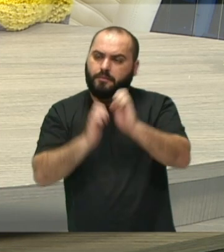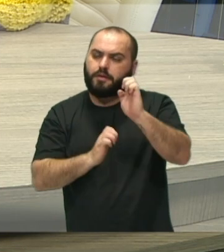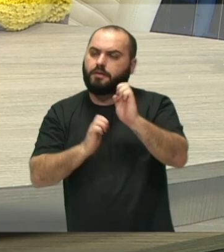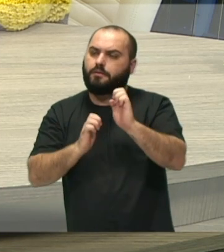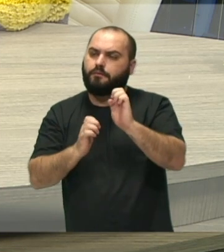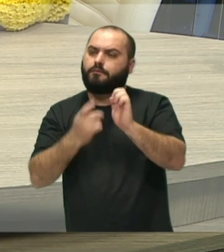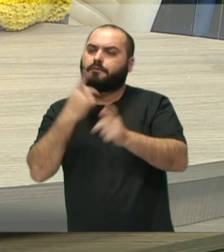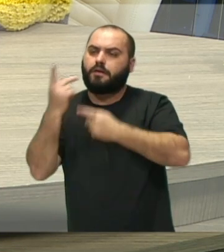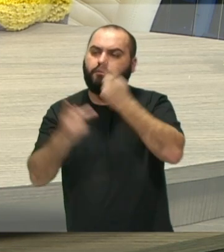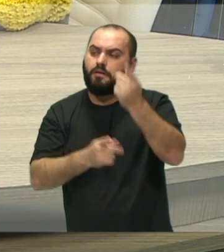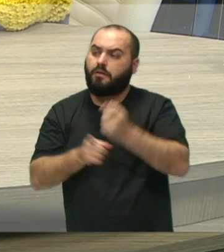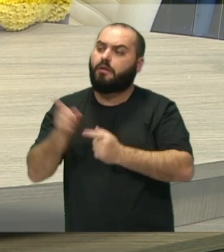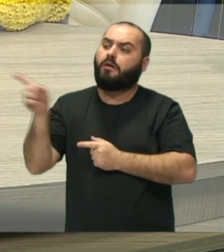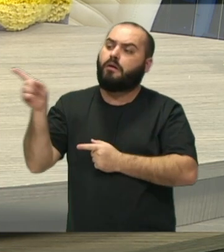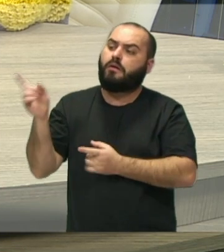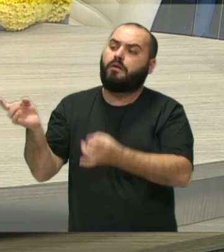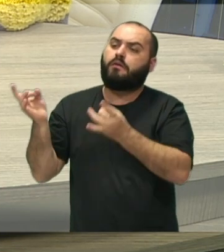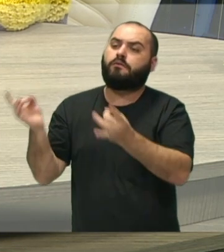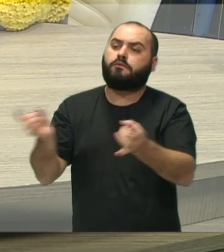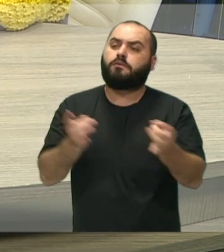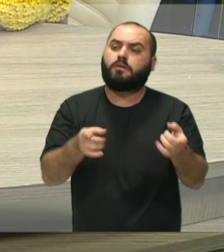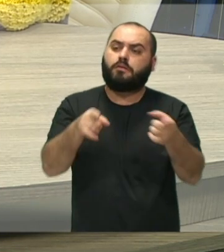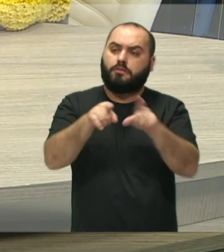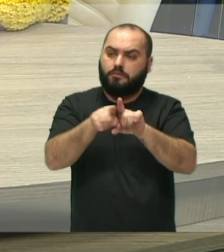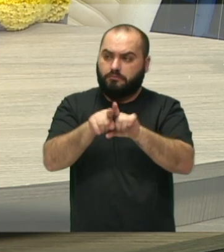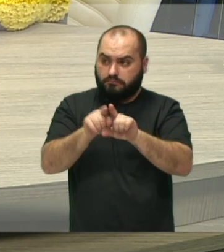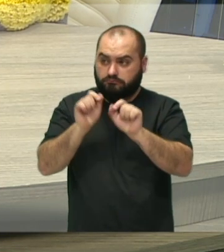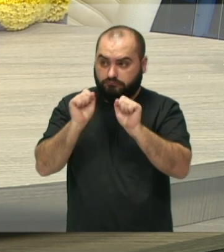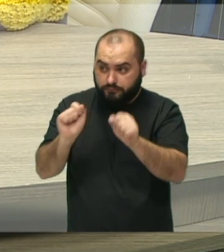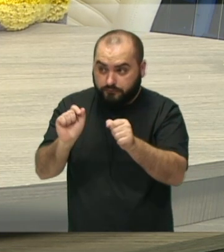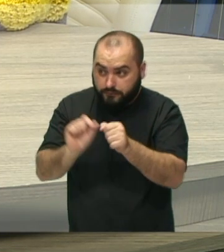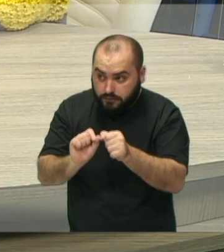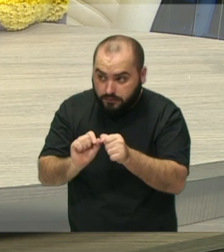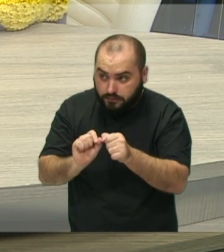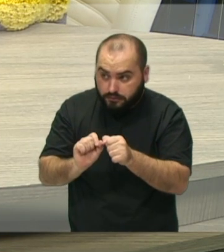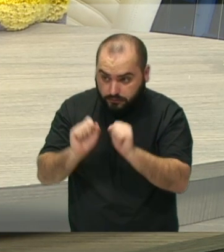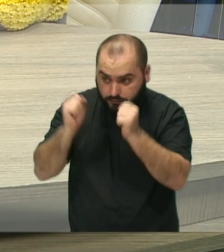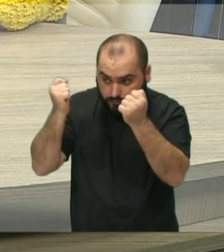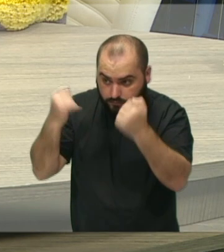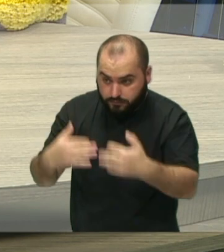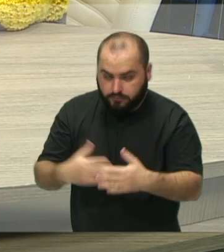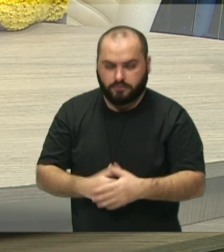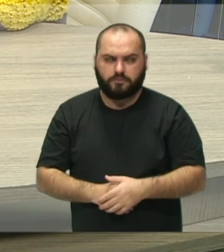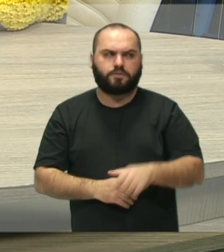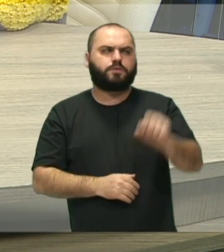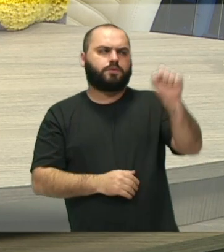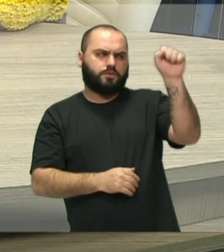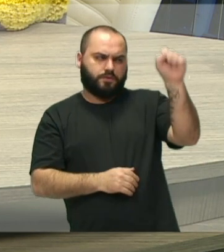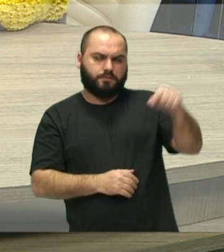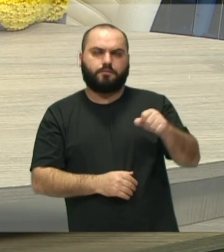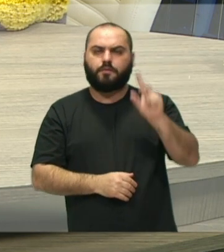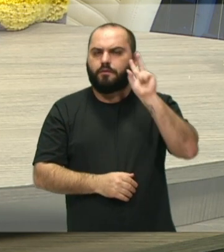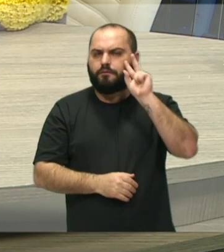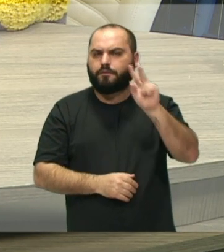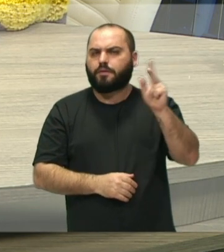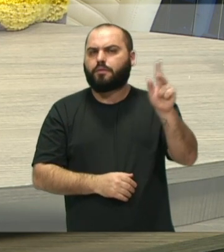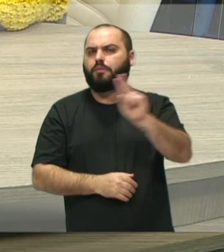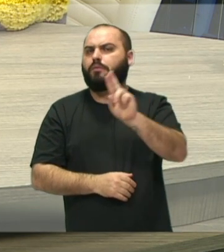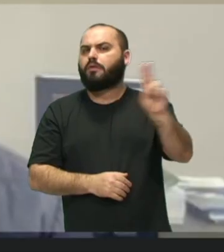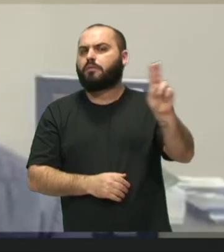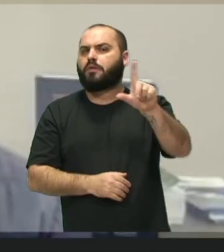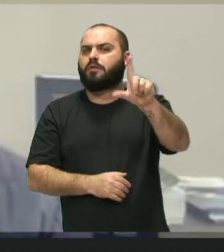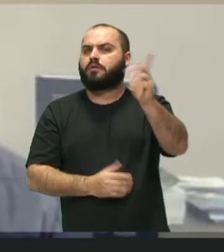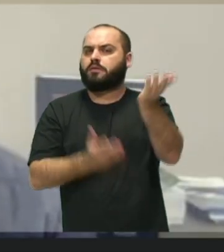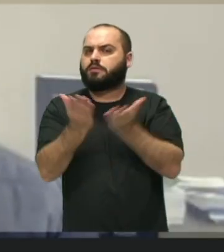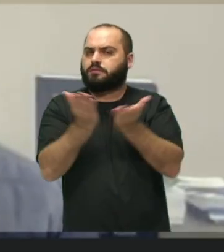de vender para o sistema público, ele possa fazê-lo? Sem dúvida. Normalmente, quando a gente vê o nome licitação, ela sempre